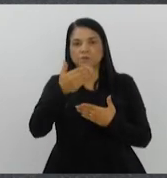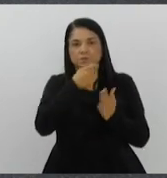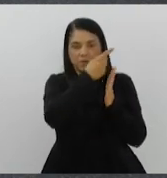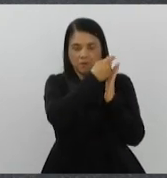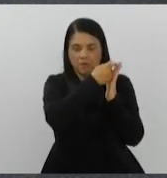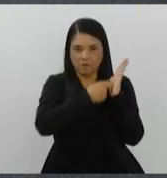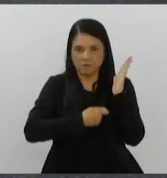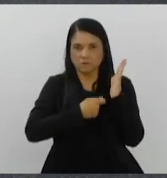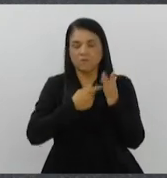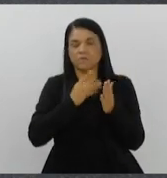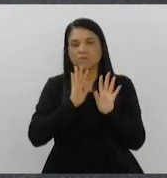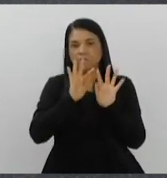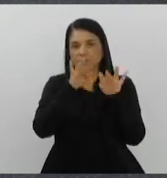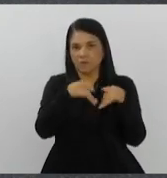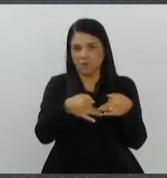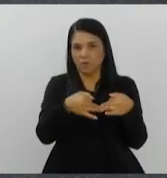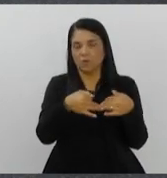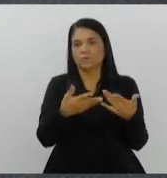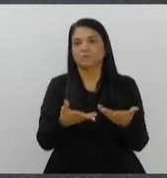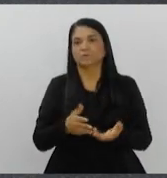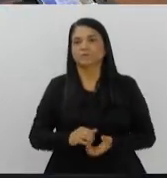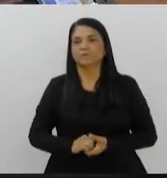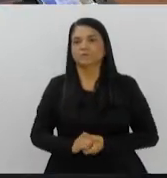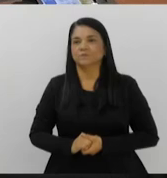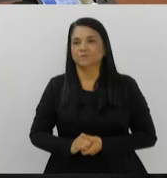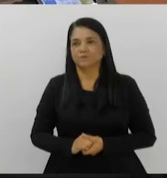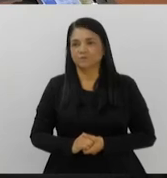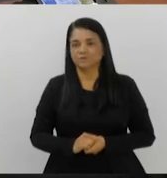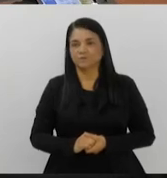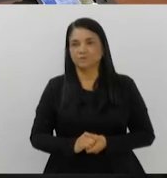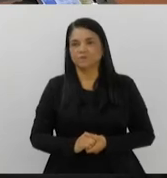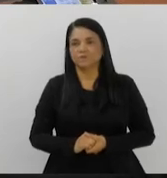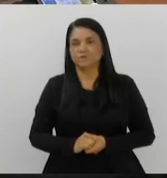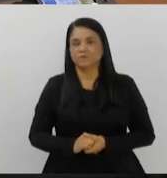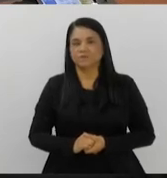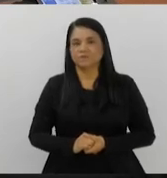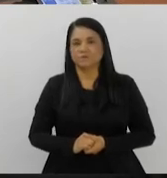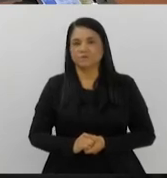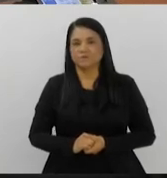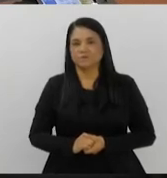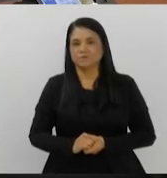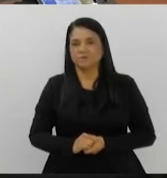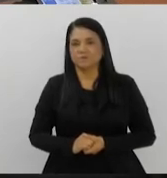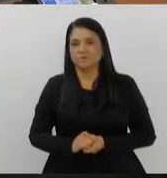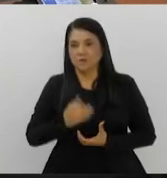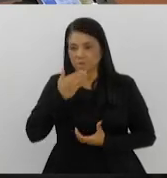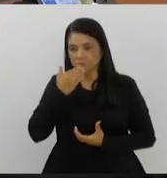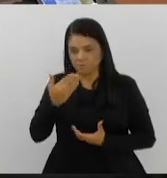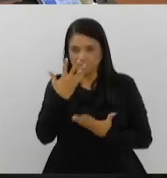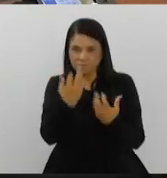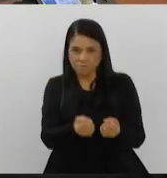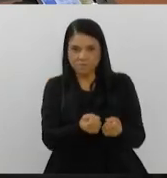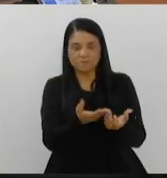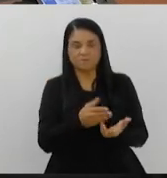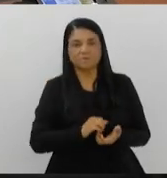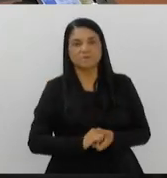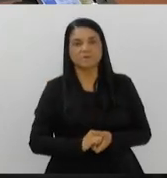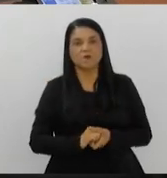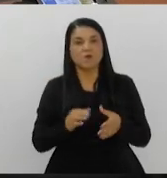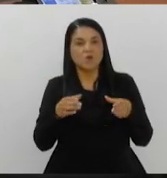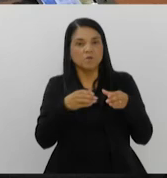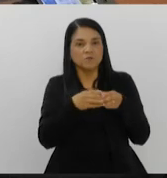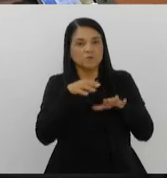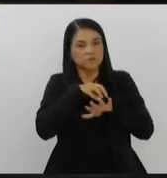final, na redação da forma final. A presidência defere pedido de Vossa Excelência. Pela Comissão